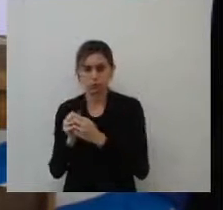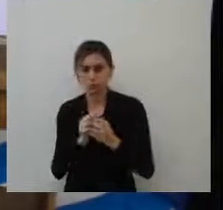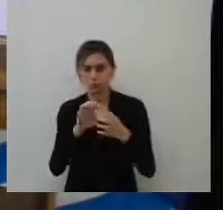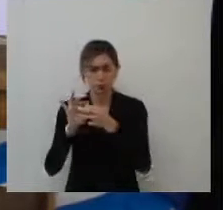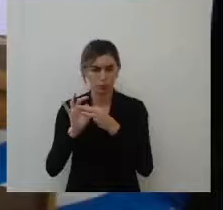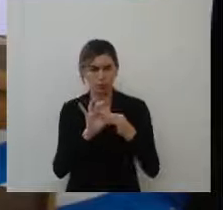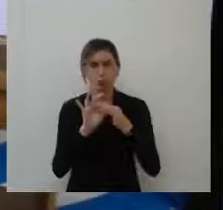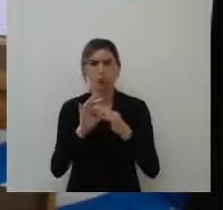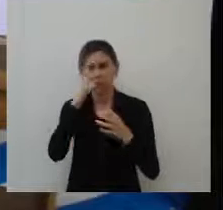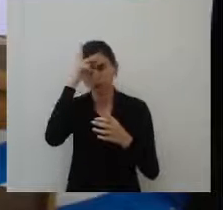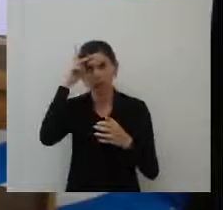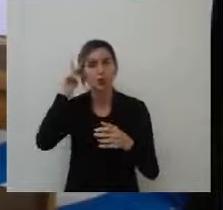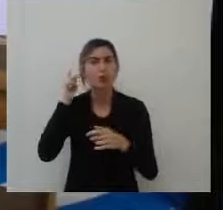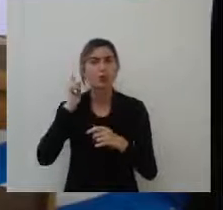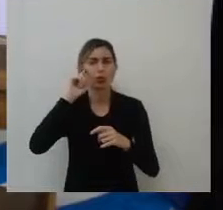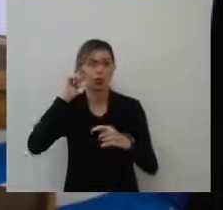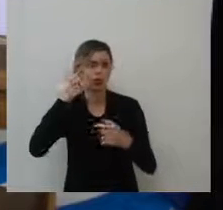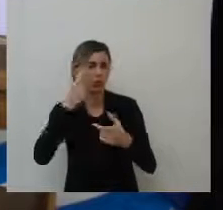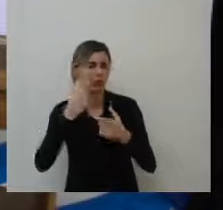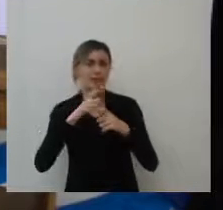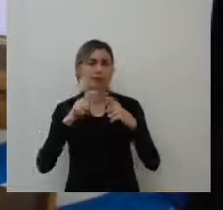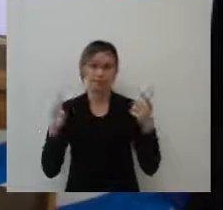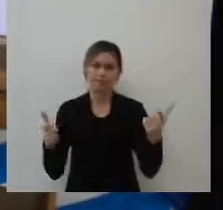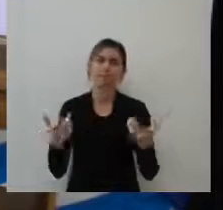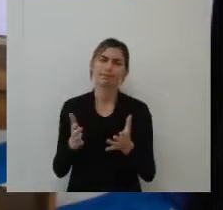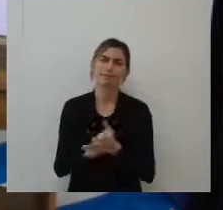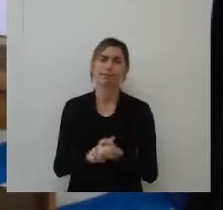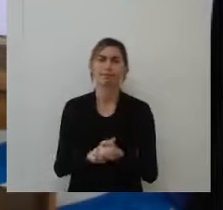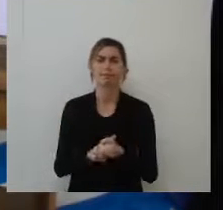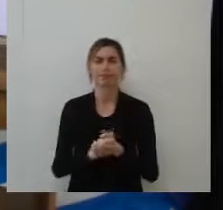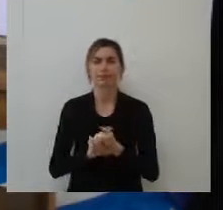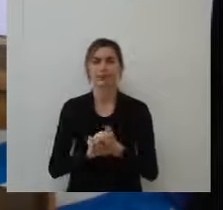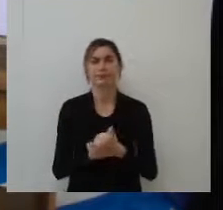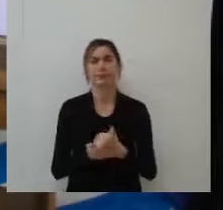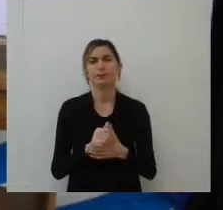Então, é essa a grande dúvida da globalização. Vamos lá?